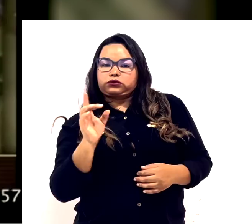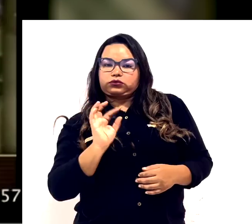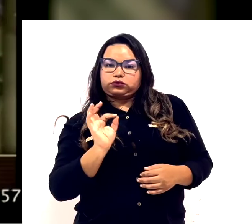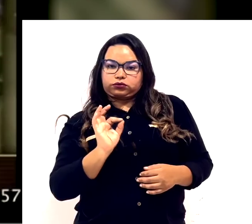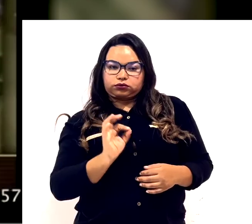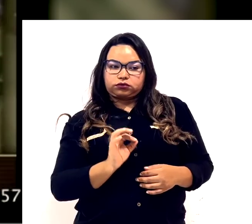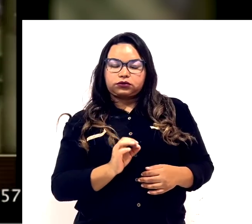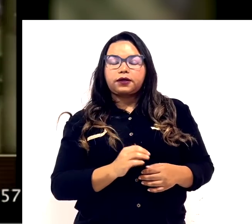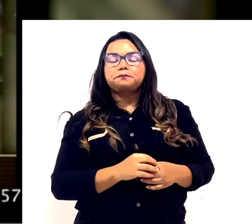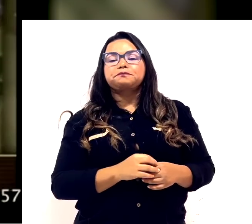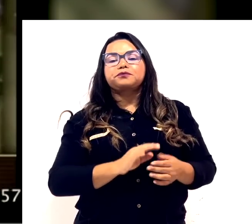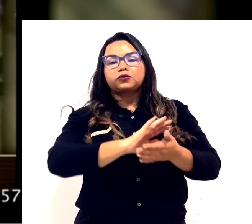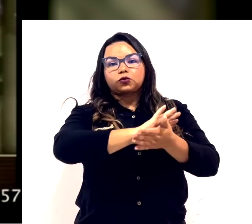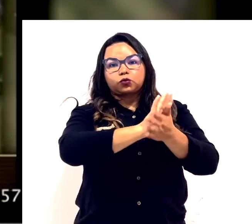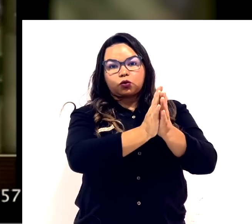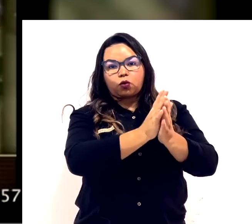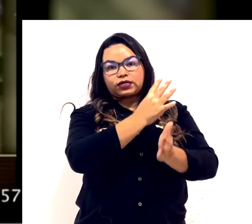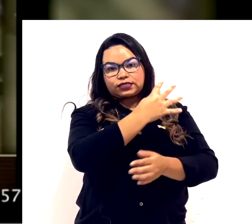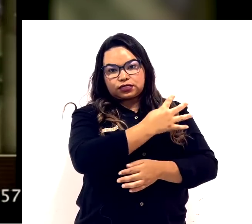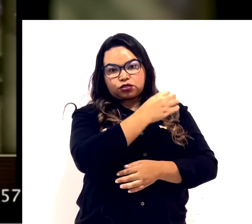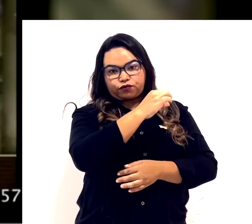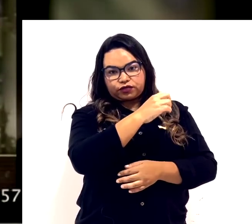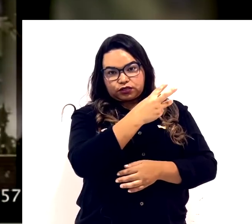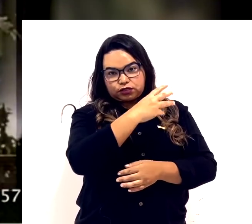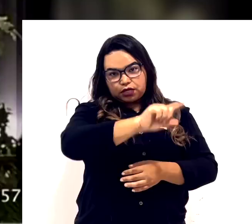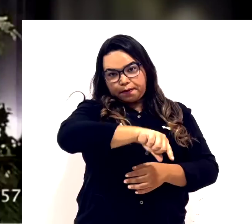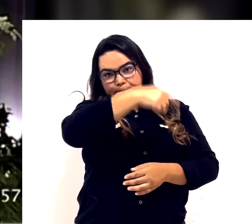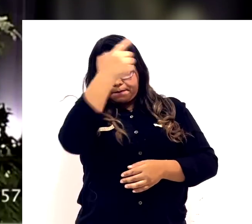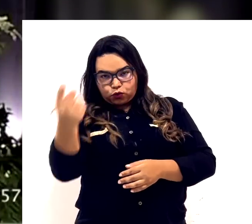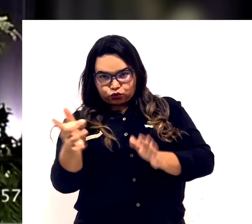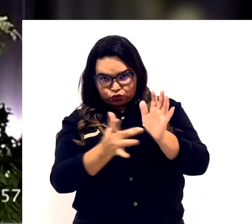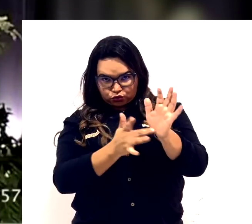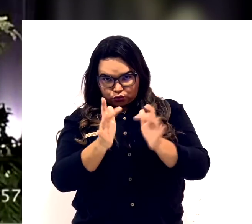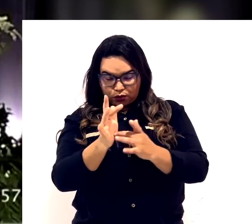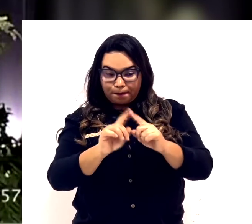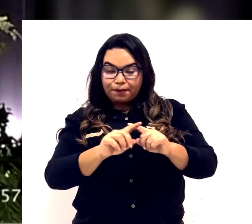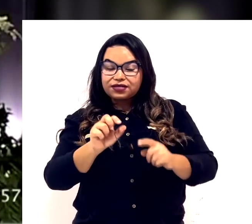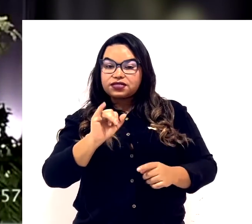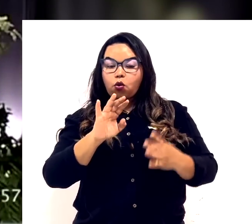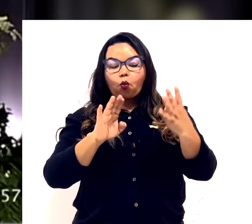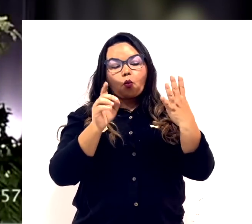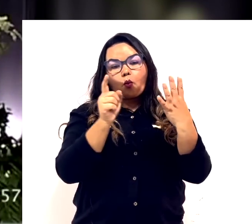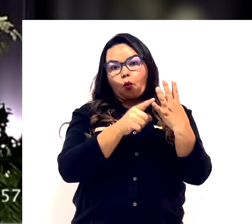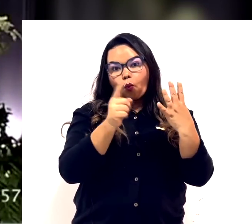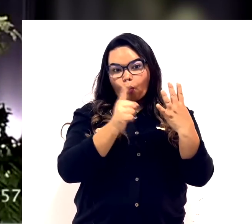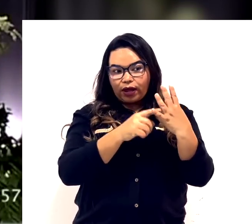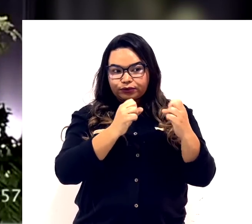de Cristo. Agora, se esta quarta criatura, esse novo poder, se levanta do meio deles,